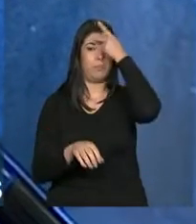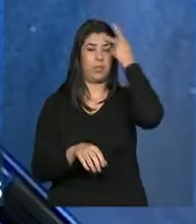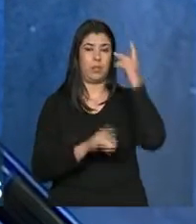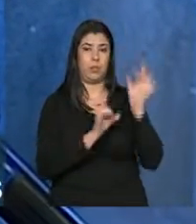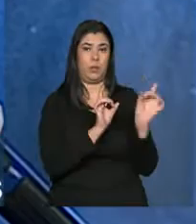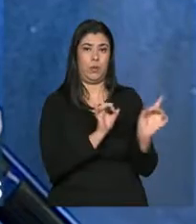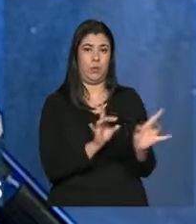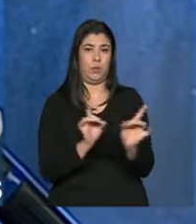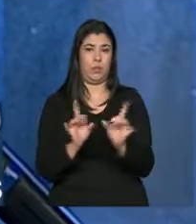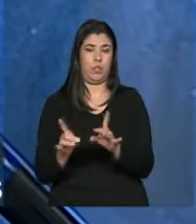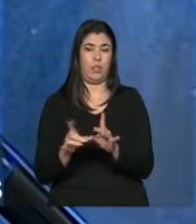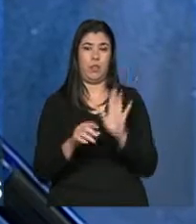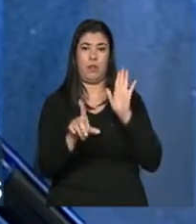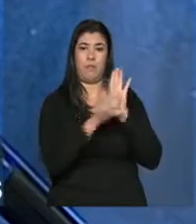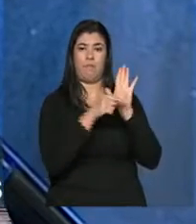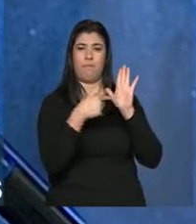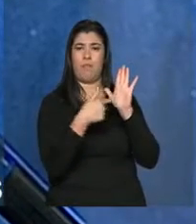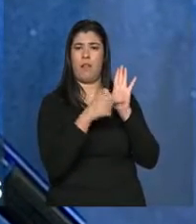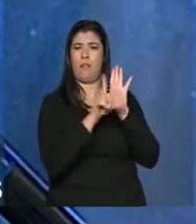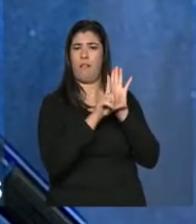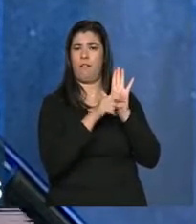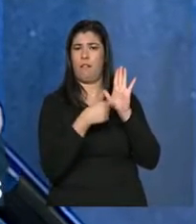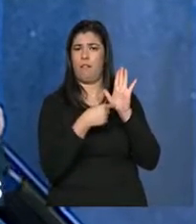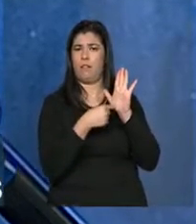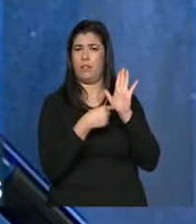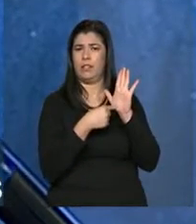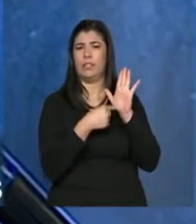assim, pela legislação,